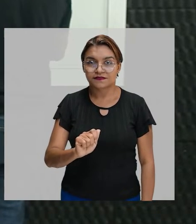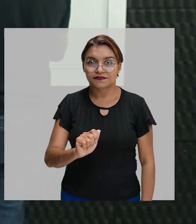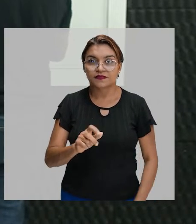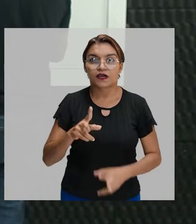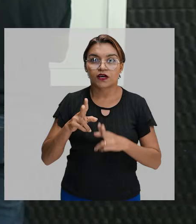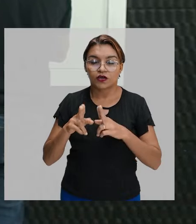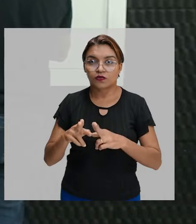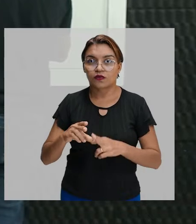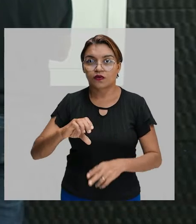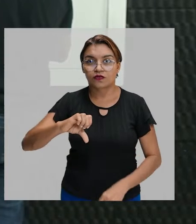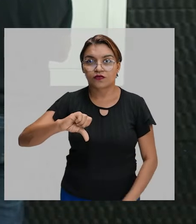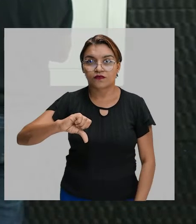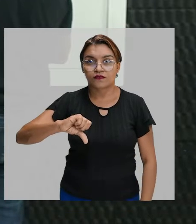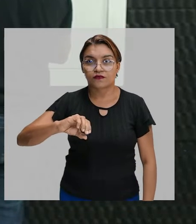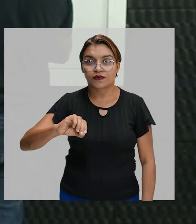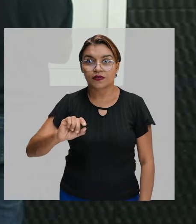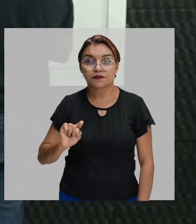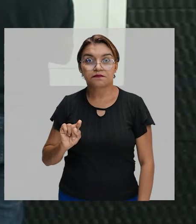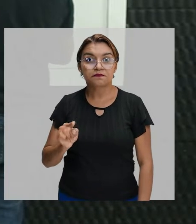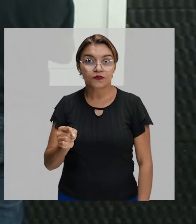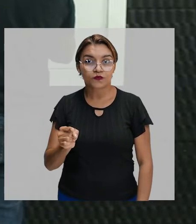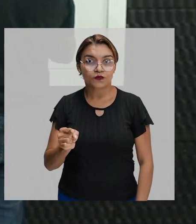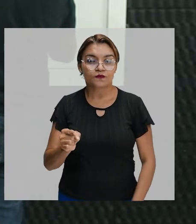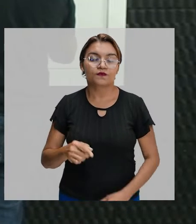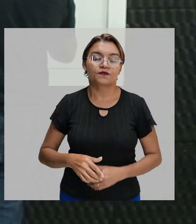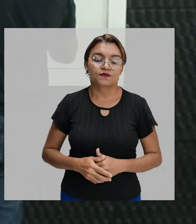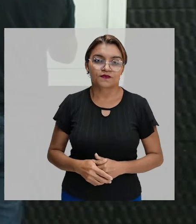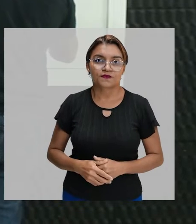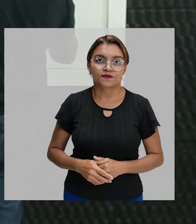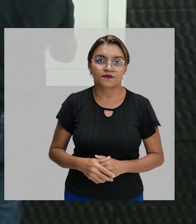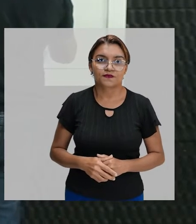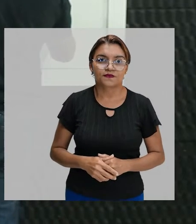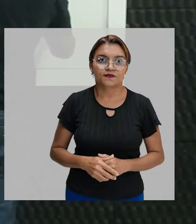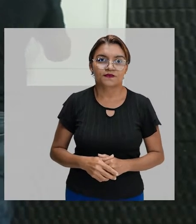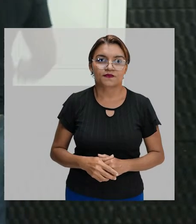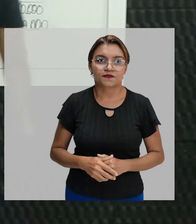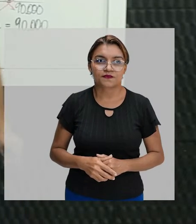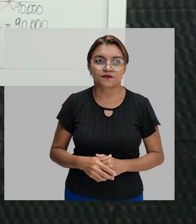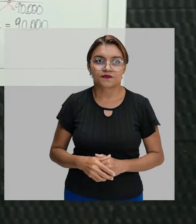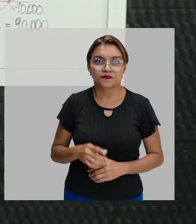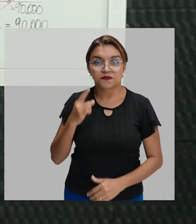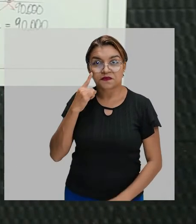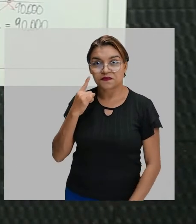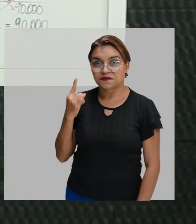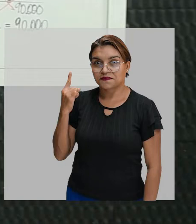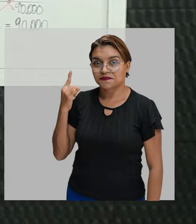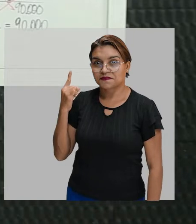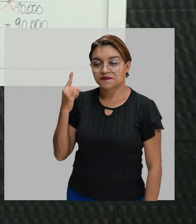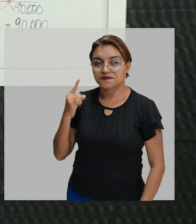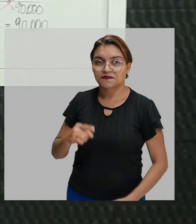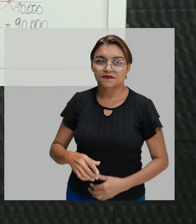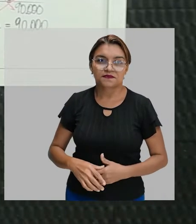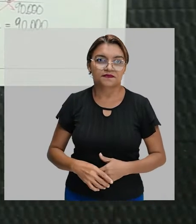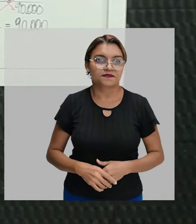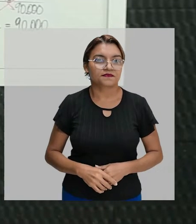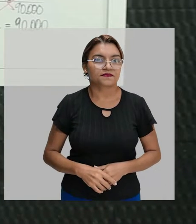é igual a 90 mil E aí Tá certo